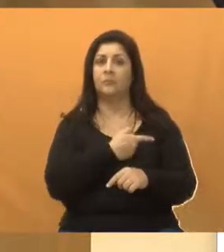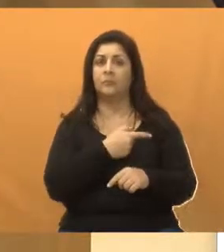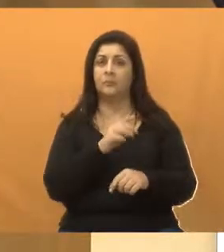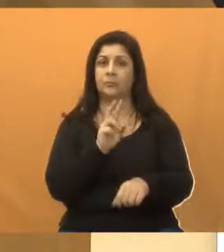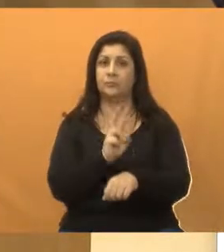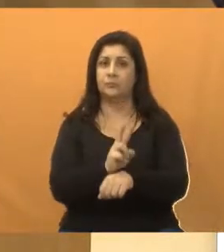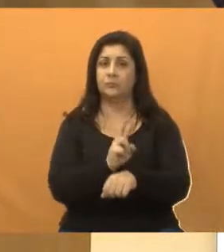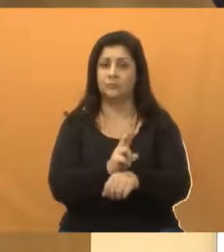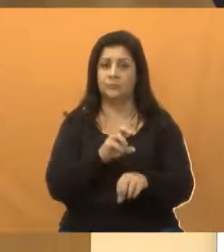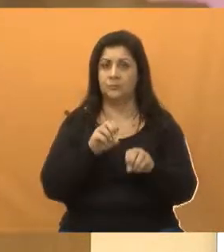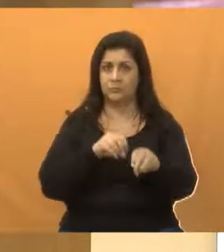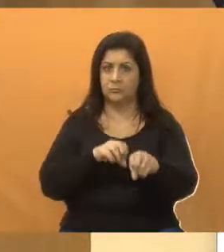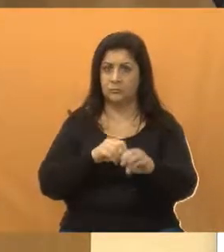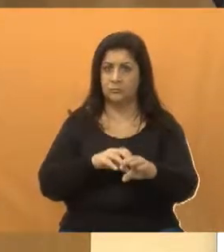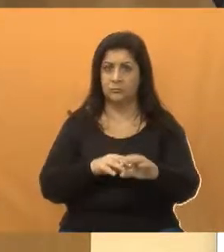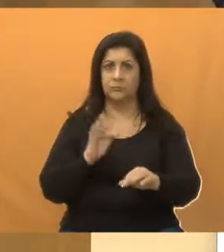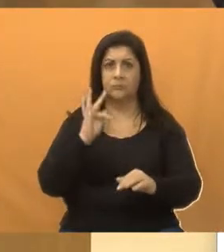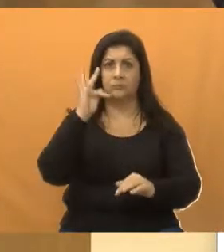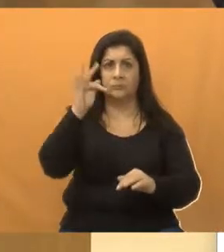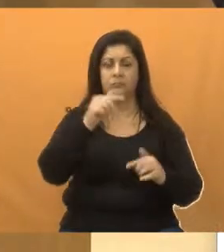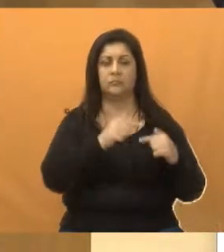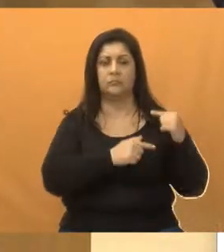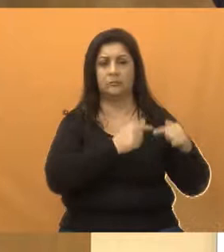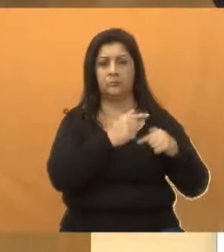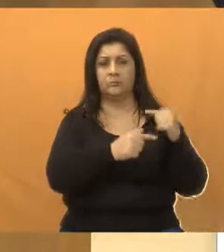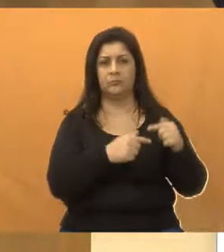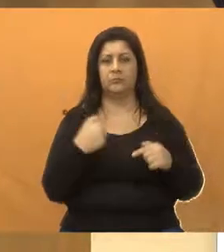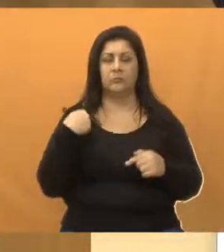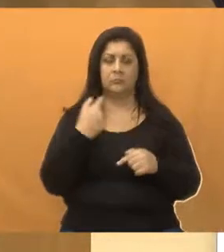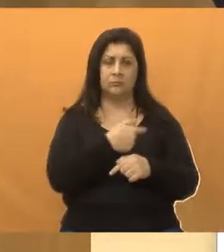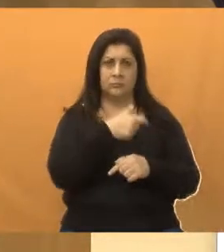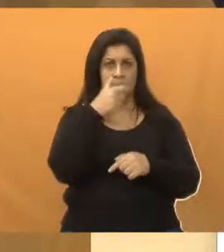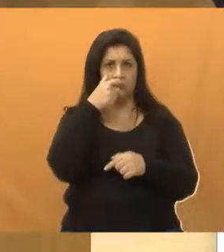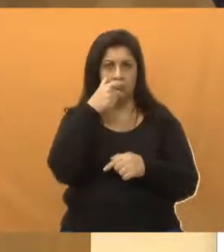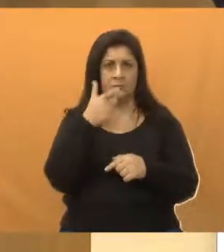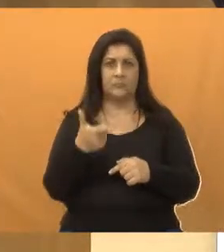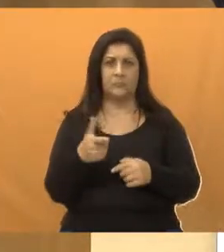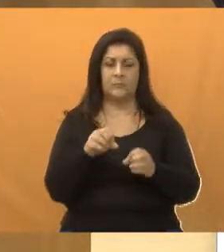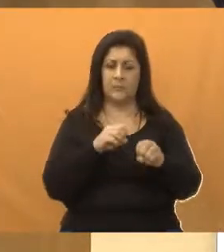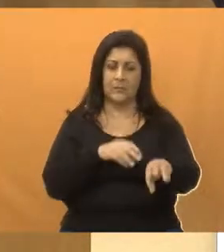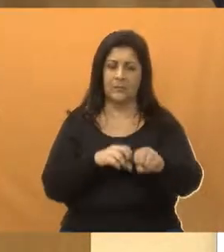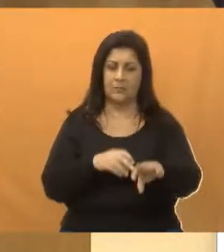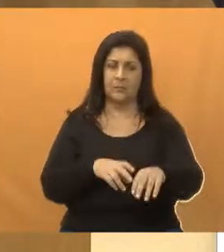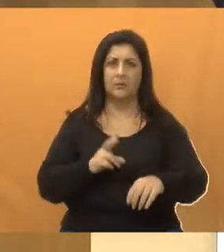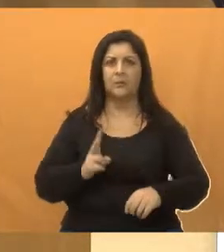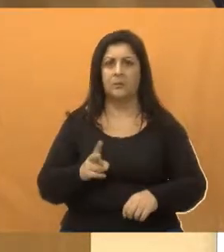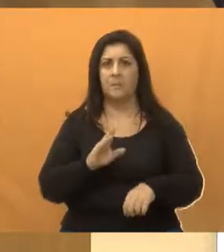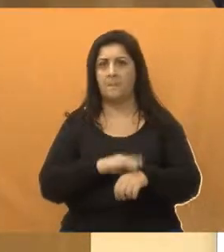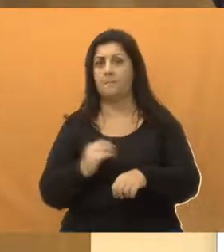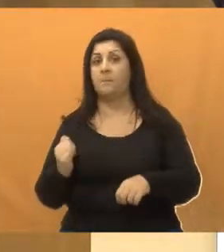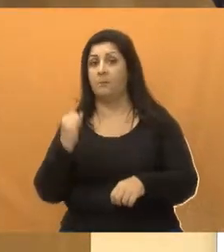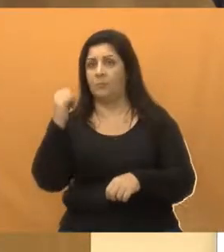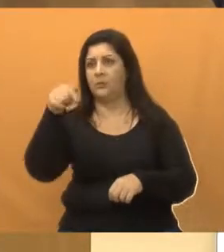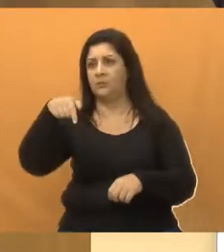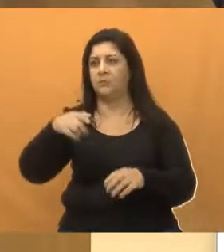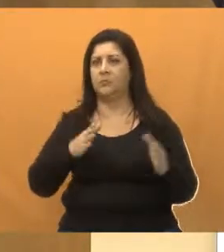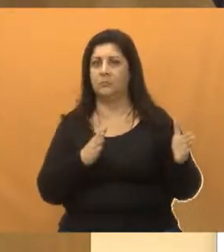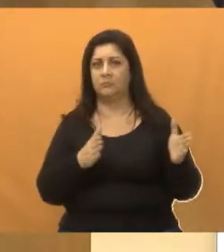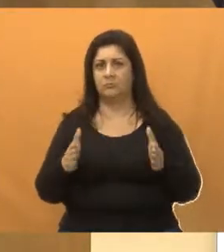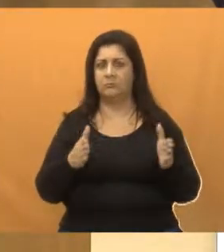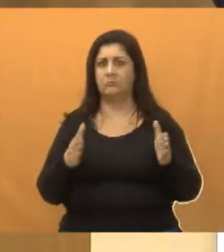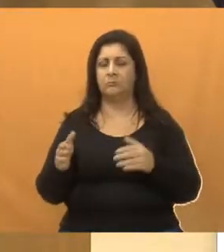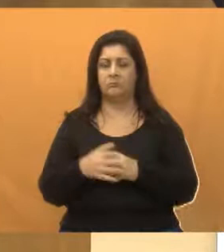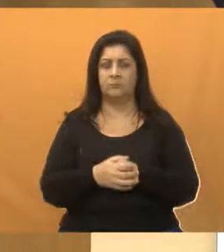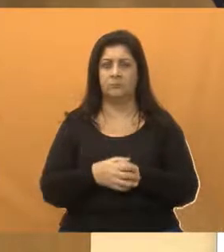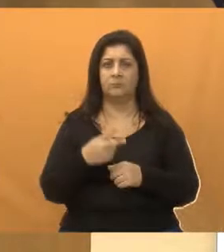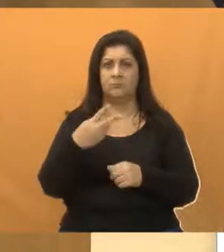gerações. A gente tem visto que a educação tem sido uma das prioridades desse governo. Aí, em 2 anos e